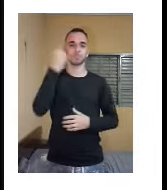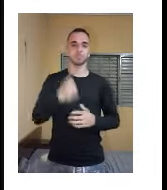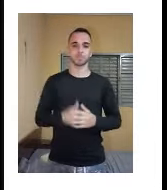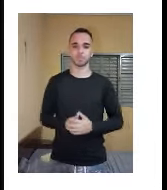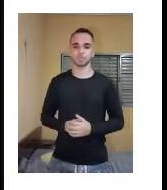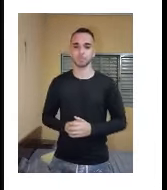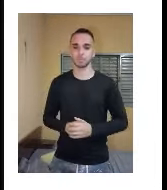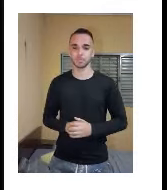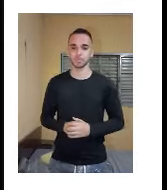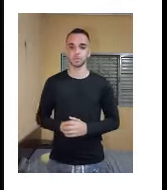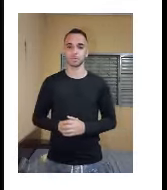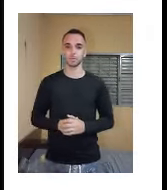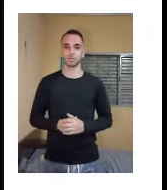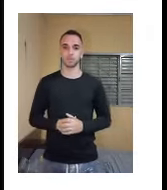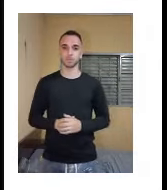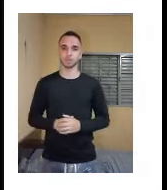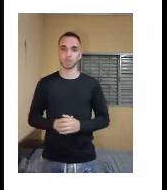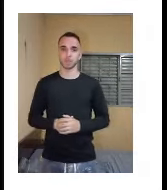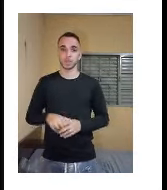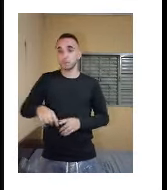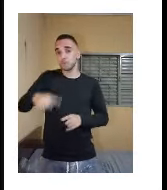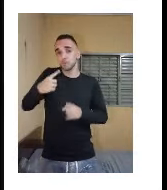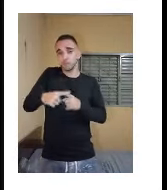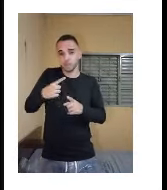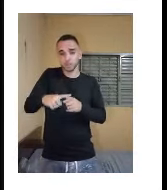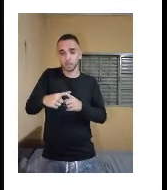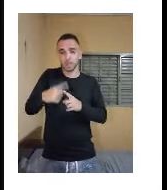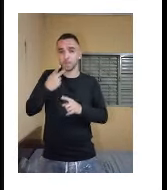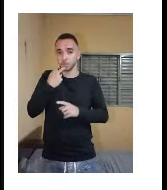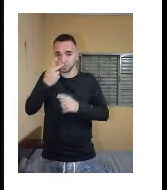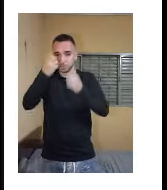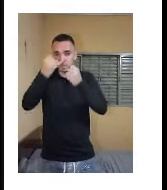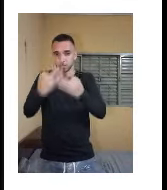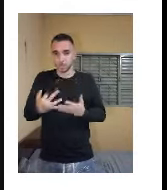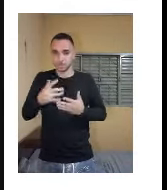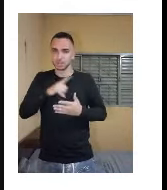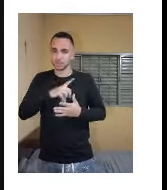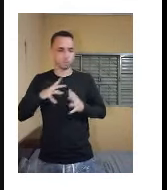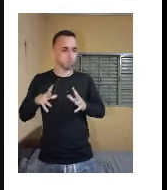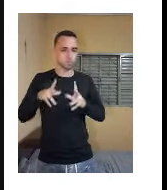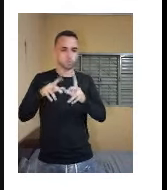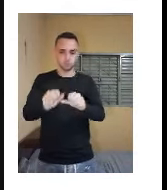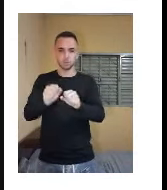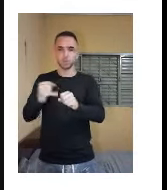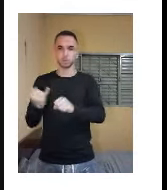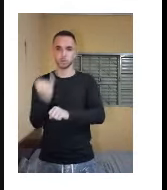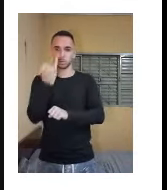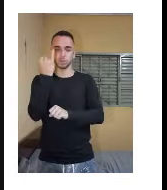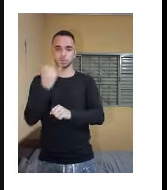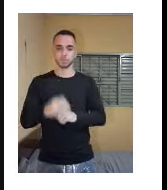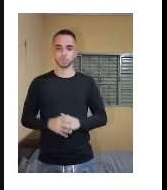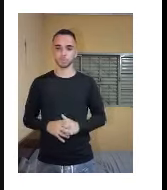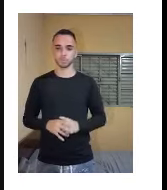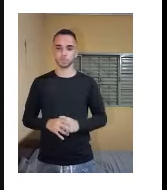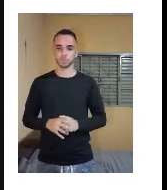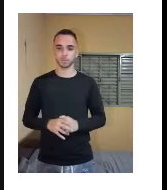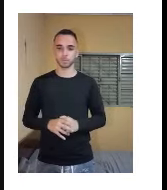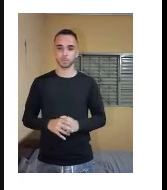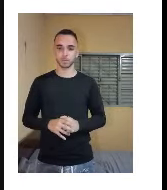E por que eu digo completo? Né? Para a construção desse estudo, né, dessa